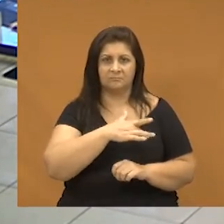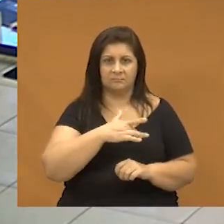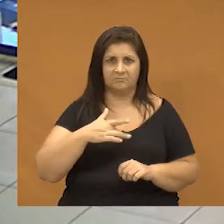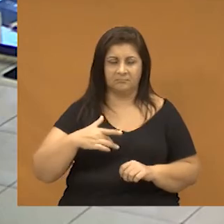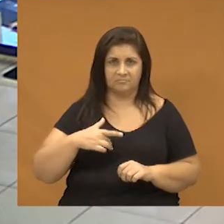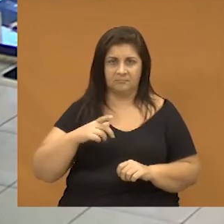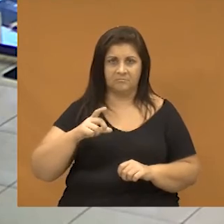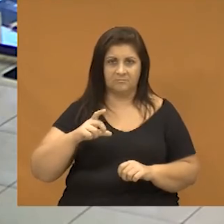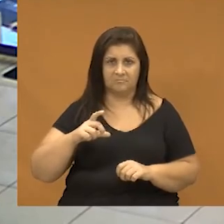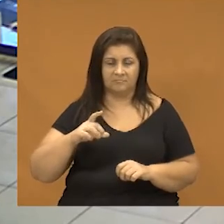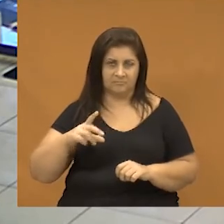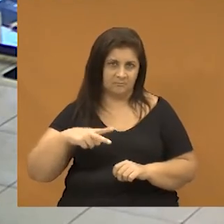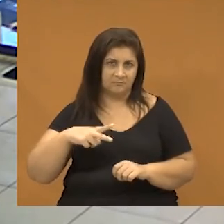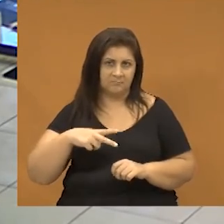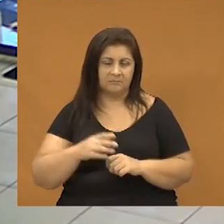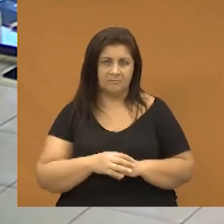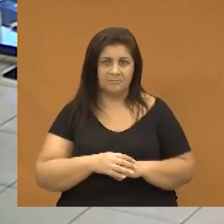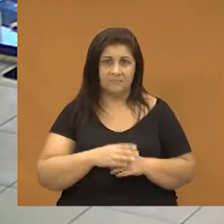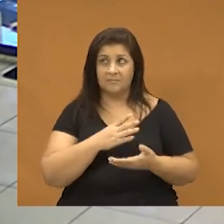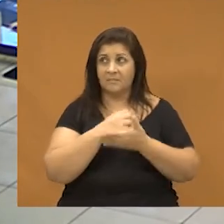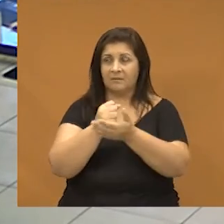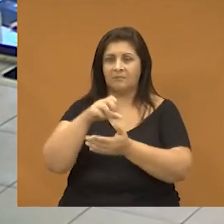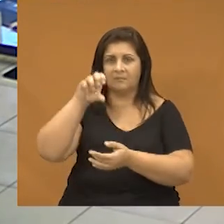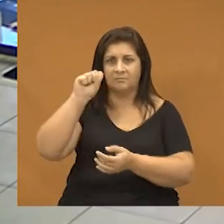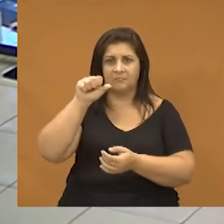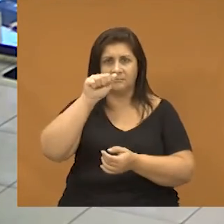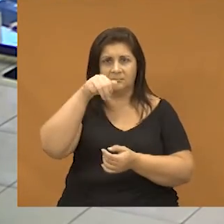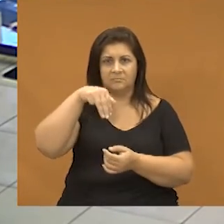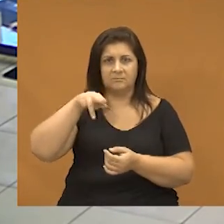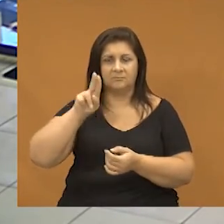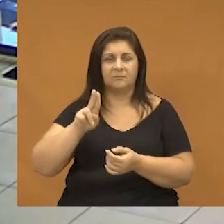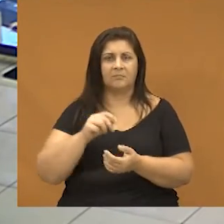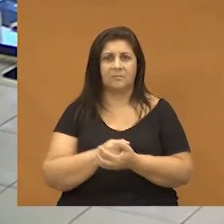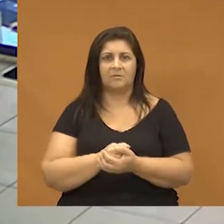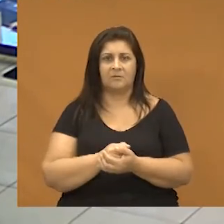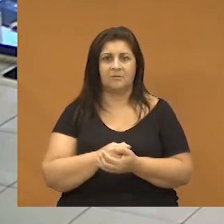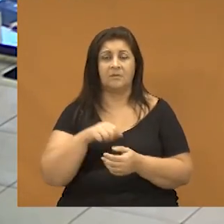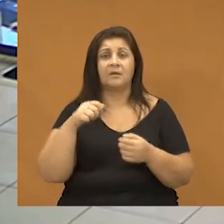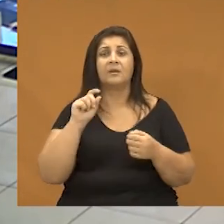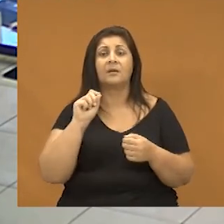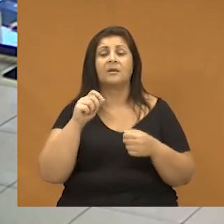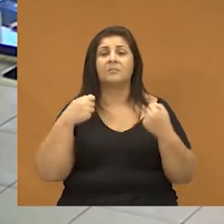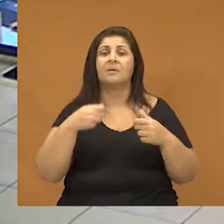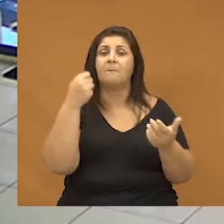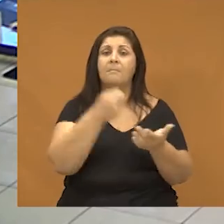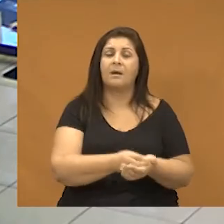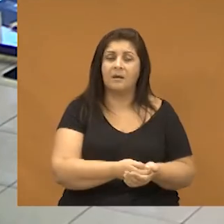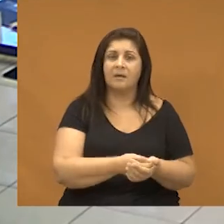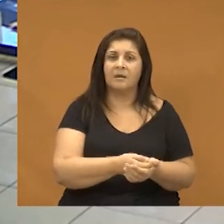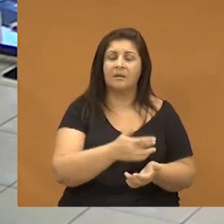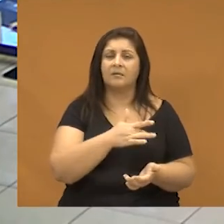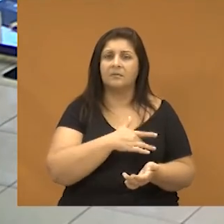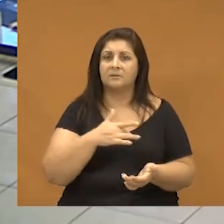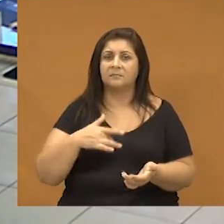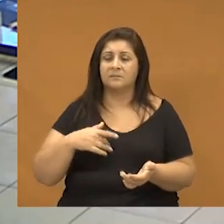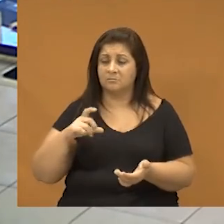passo mal e vou lá, sou socorrido pelo SAMU, esse custo deveria ser coberto pelo convênio, porque, afinal de contas, eu pago o convênio, como o